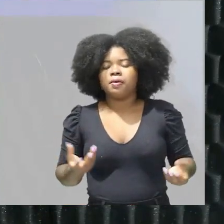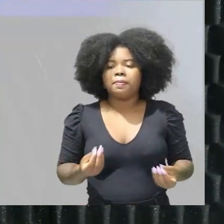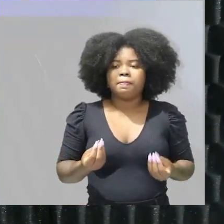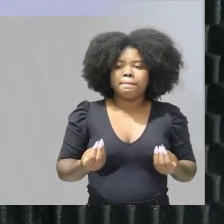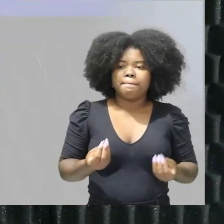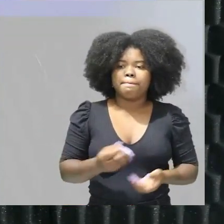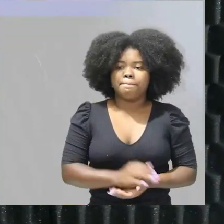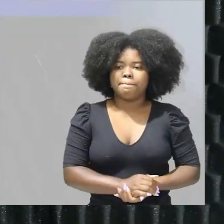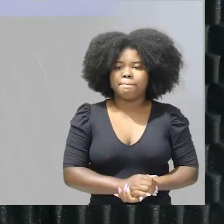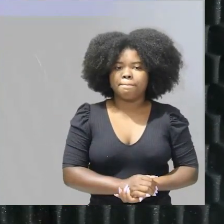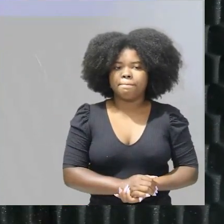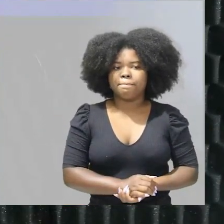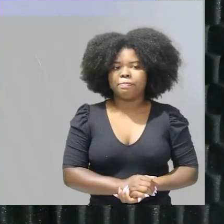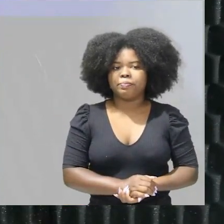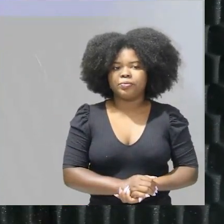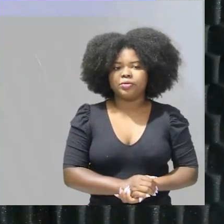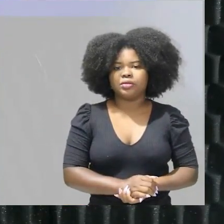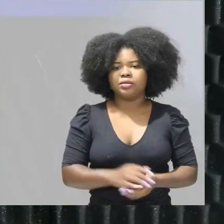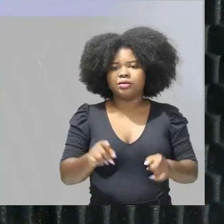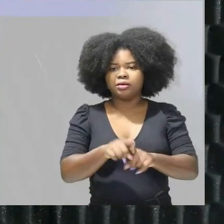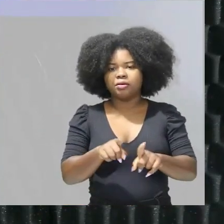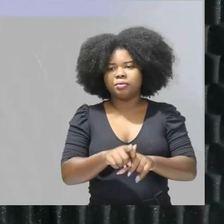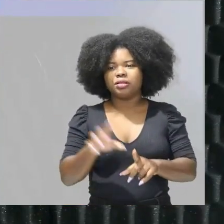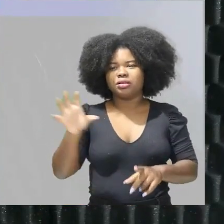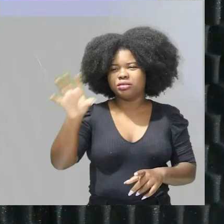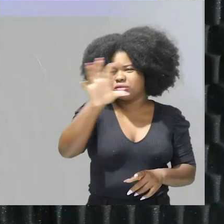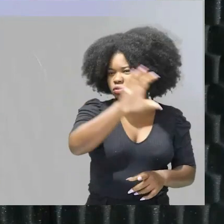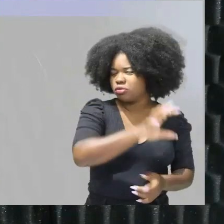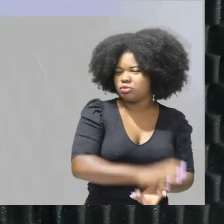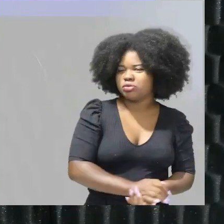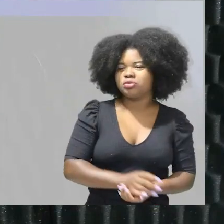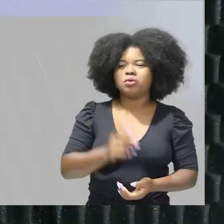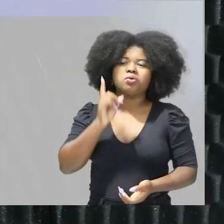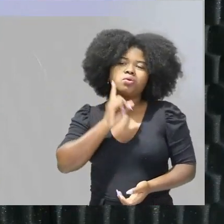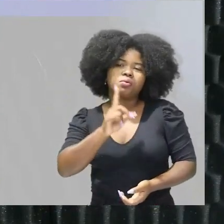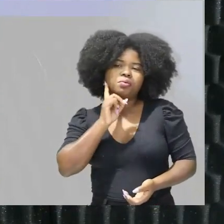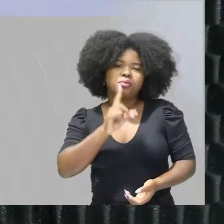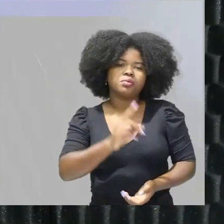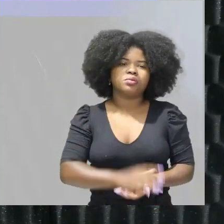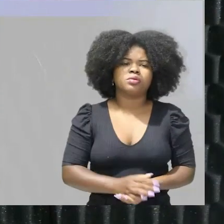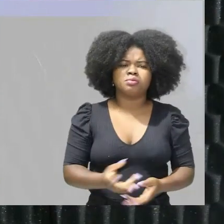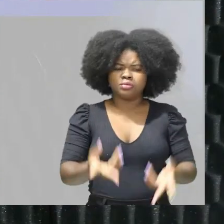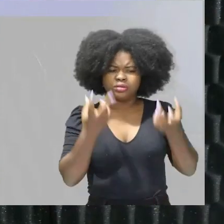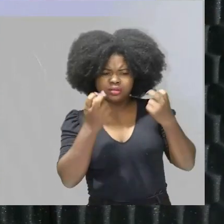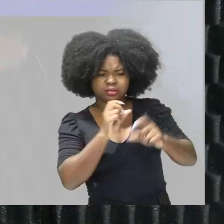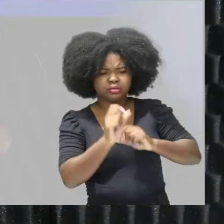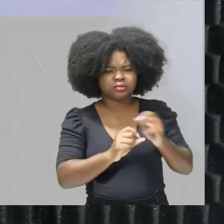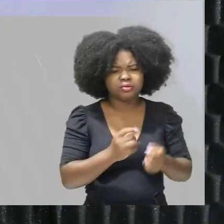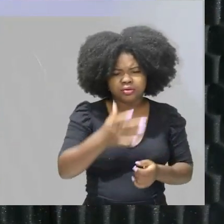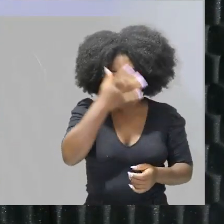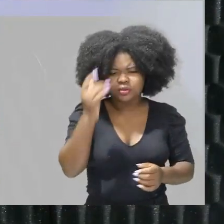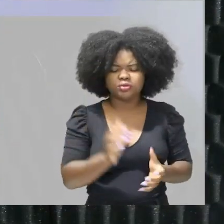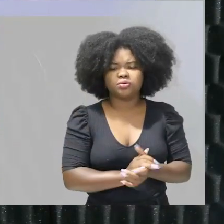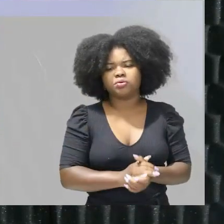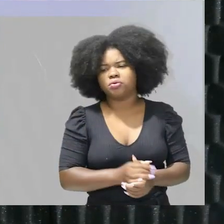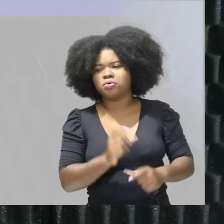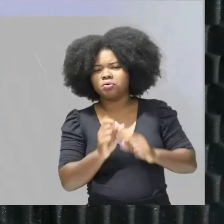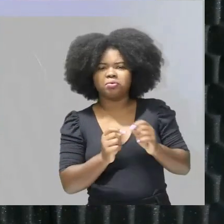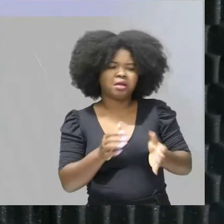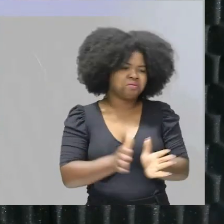chama a flora fala da região sul-americana viu seus habitantes como se fosse mendigos sentados sobre o saco de ouro